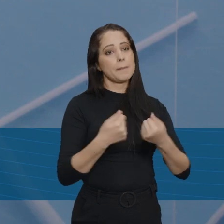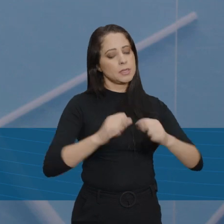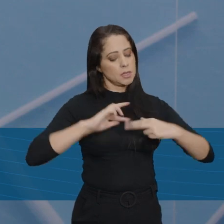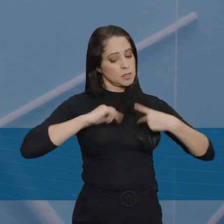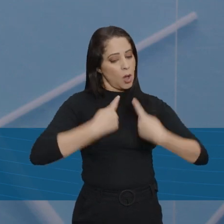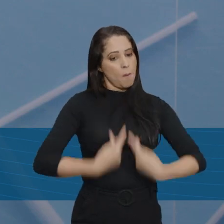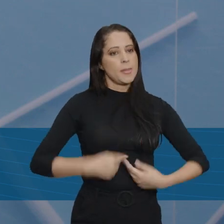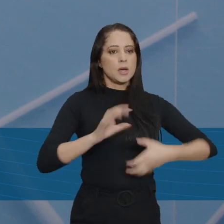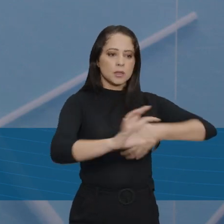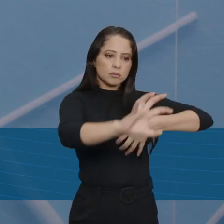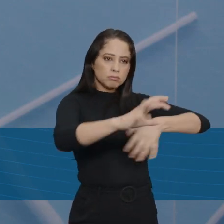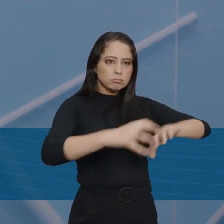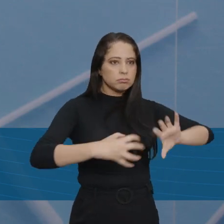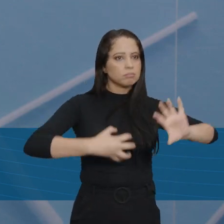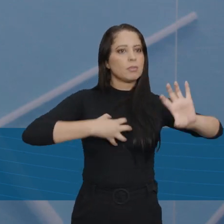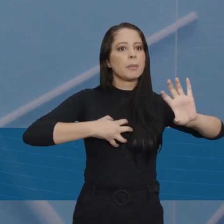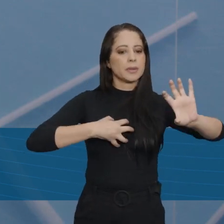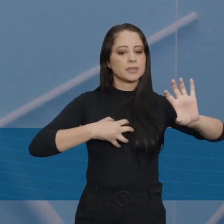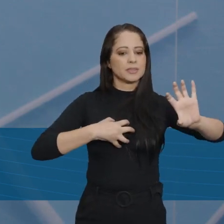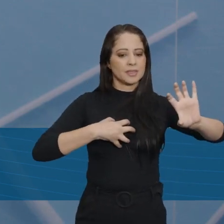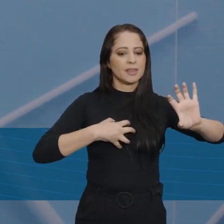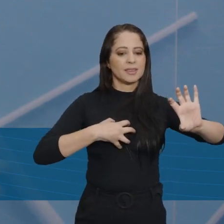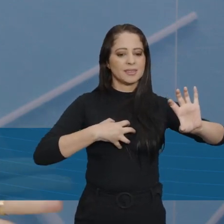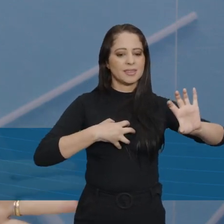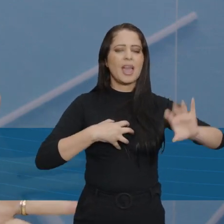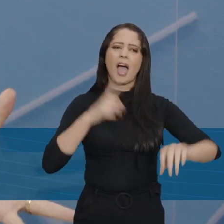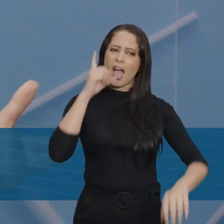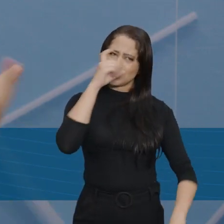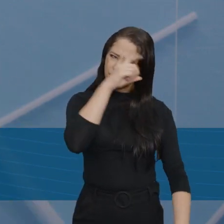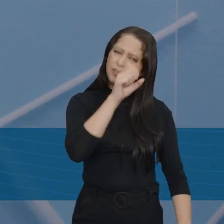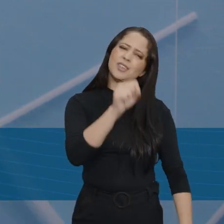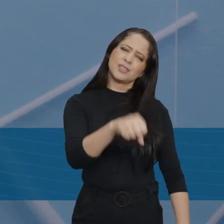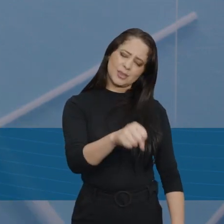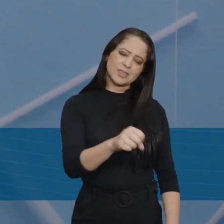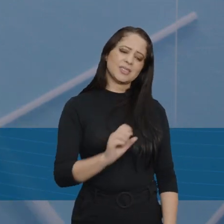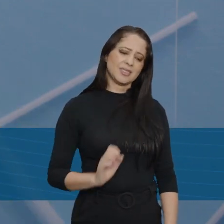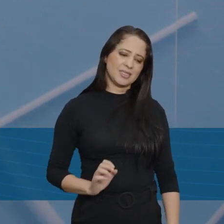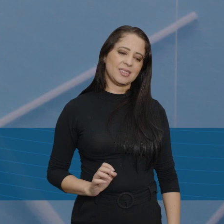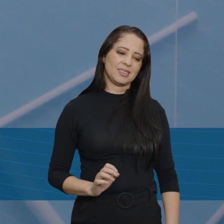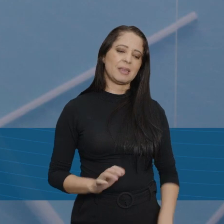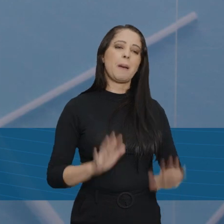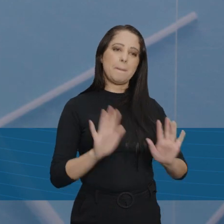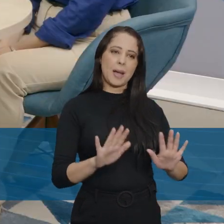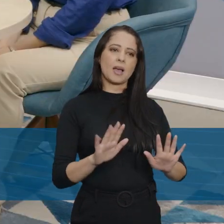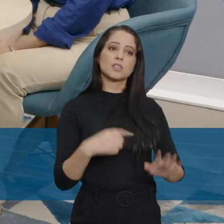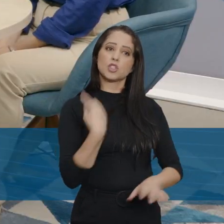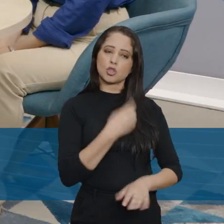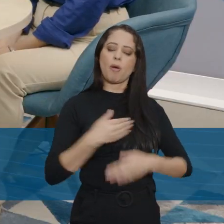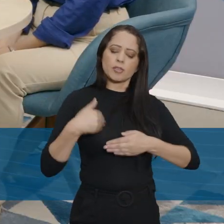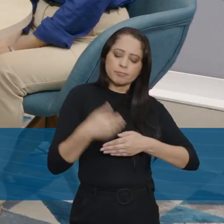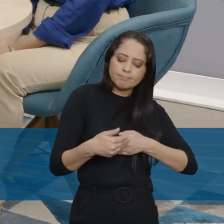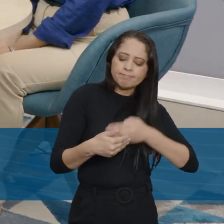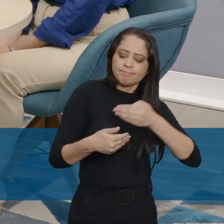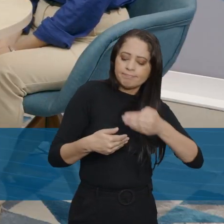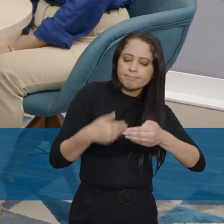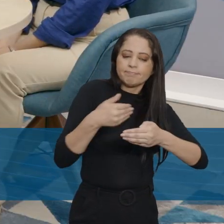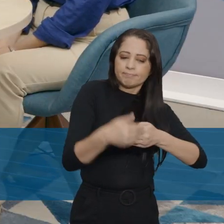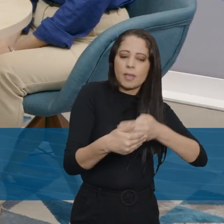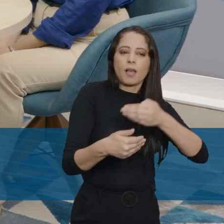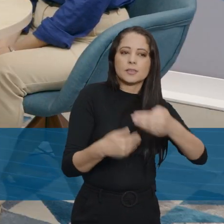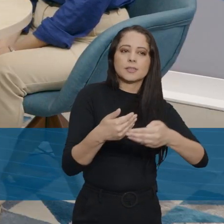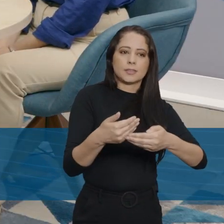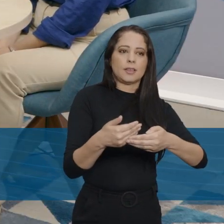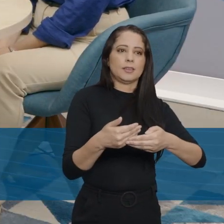relações mais humanas, né? A gente está nesse movimento, apesar de toda a dificuldade, né? Mas a gente tem